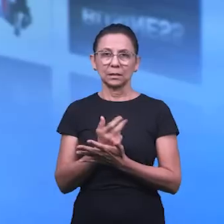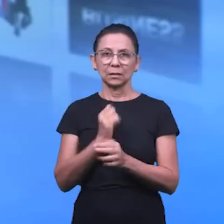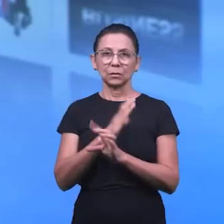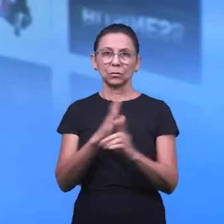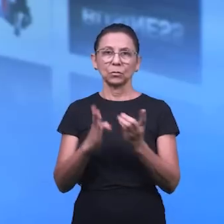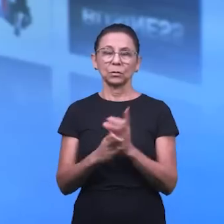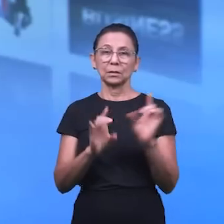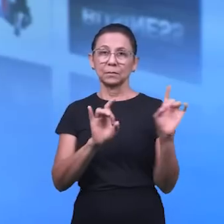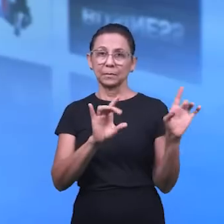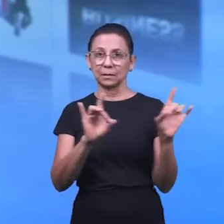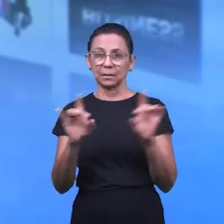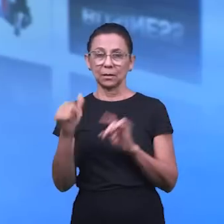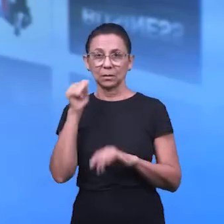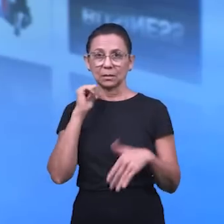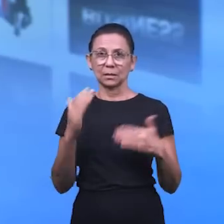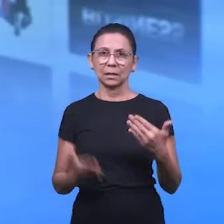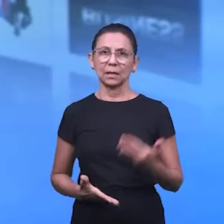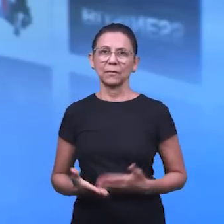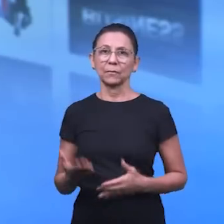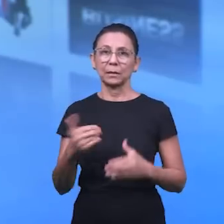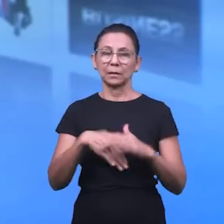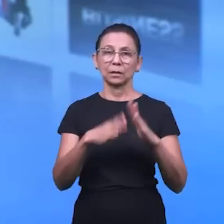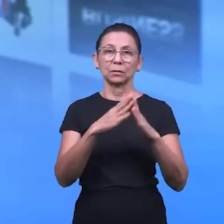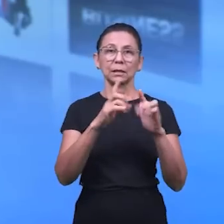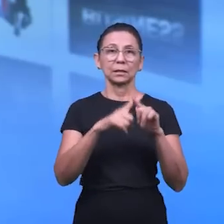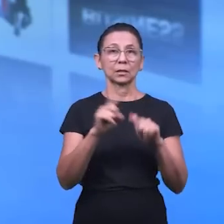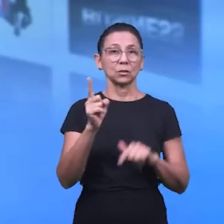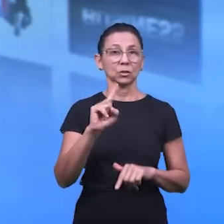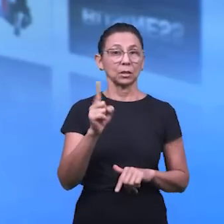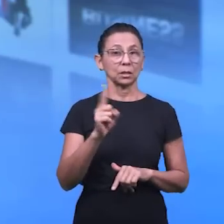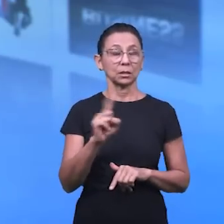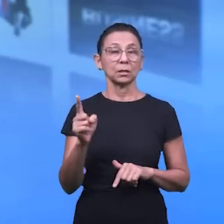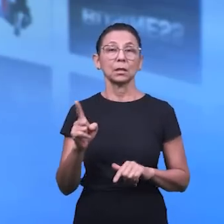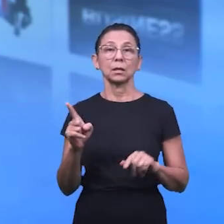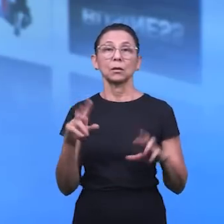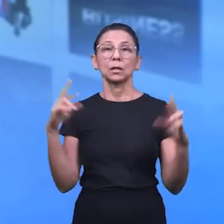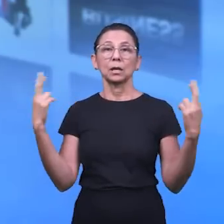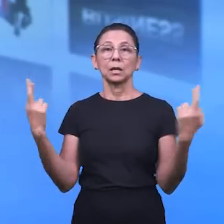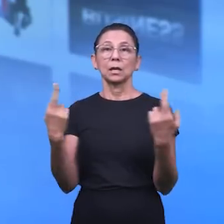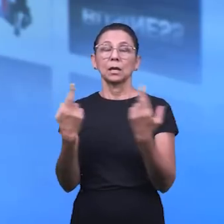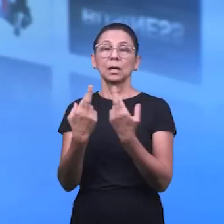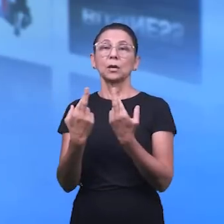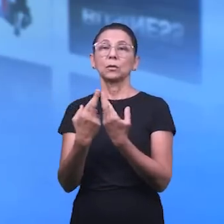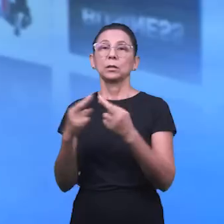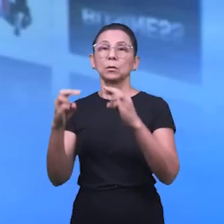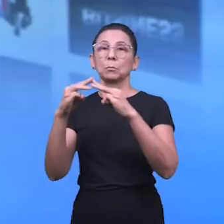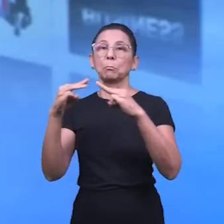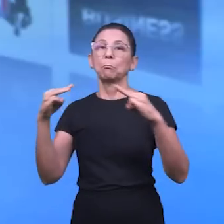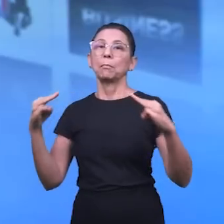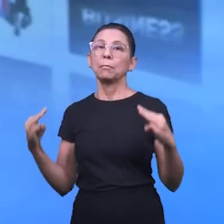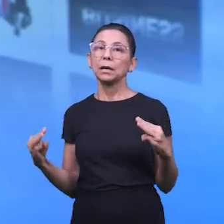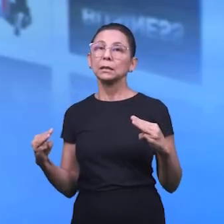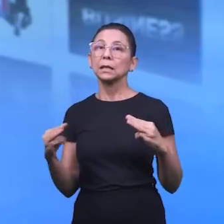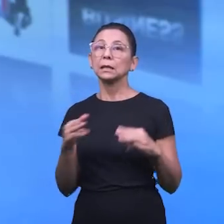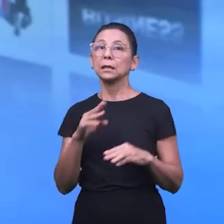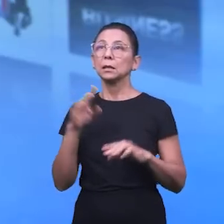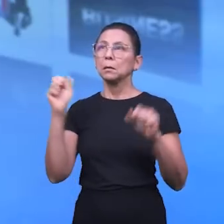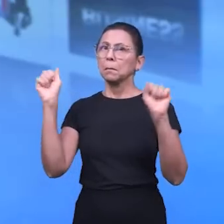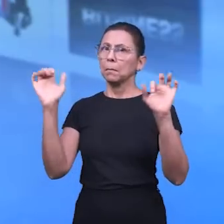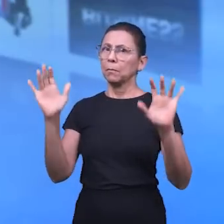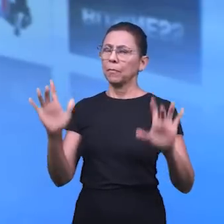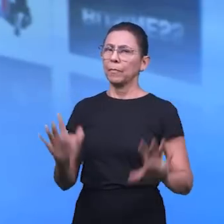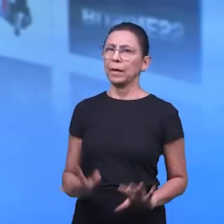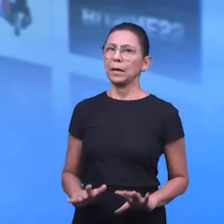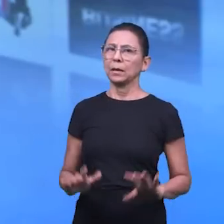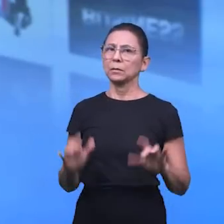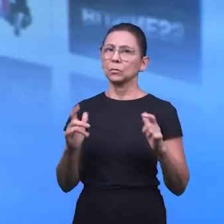vez, o culto, atenção, hein? O culto não foi nas igrejas. As irmãs se reuniram nos Manaíns e receberam uma grande bênção.